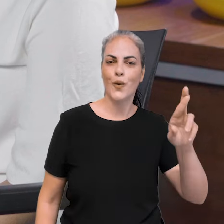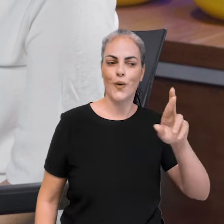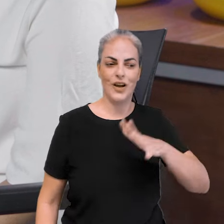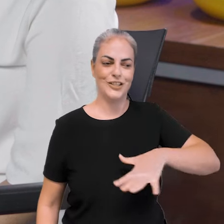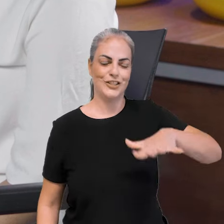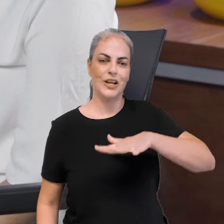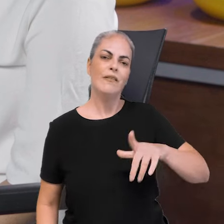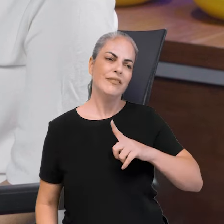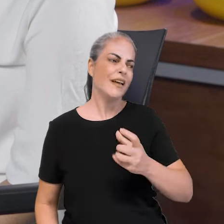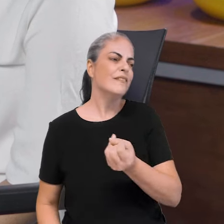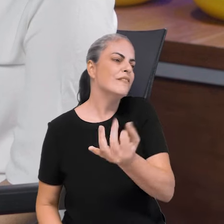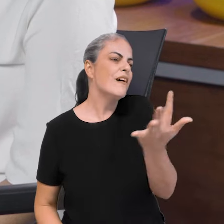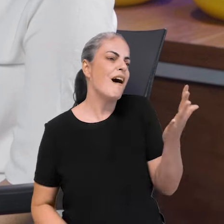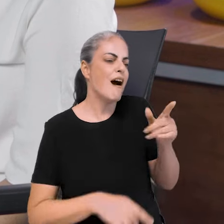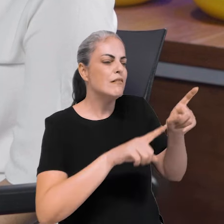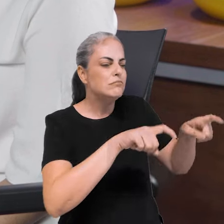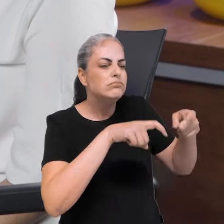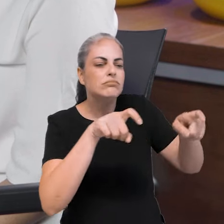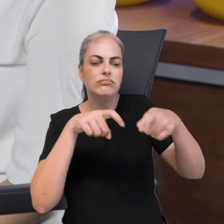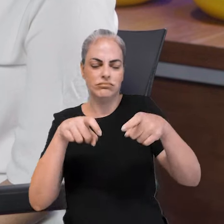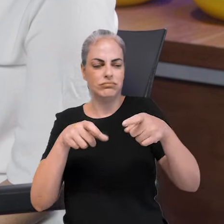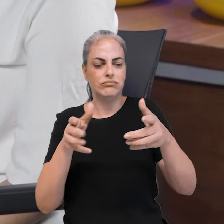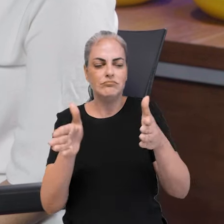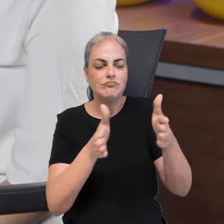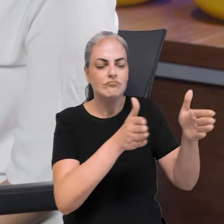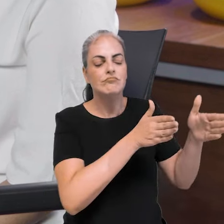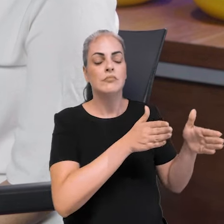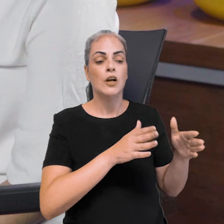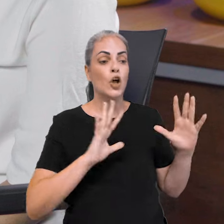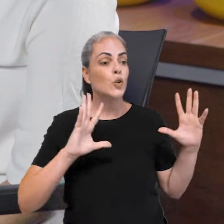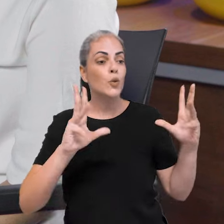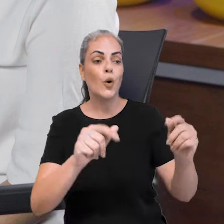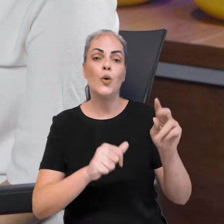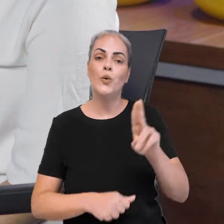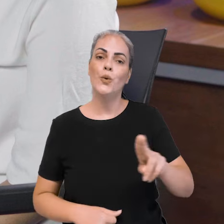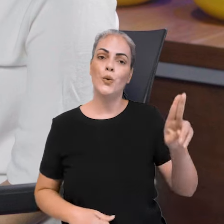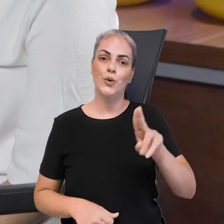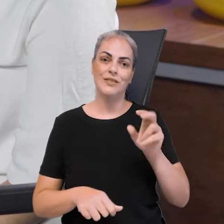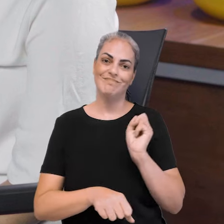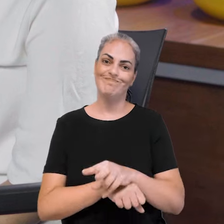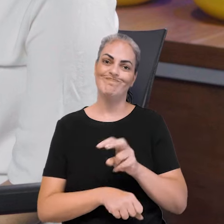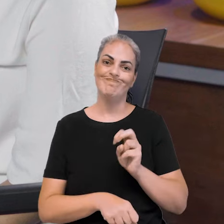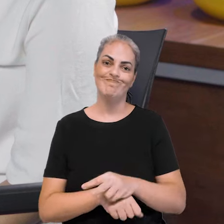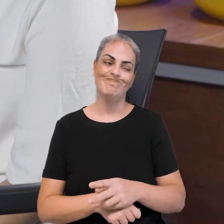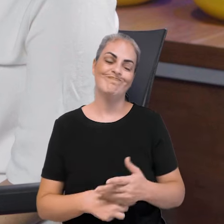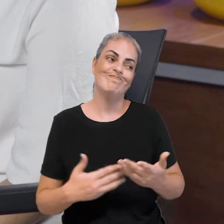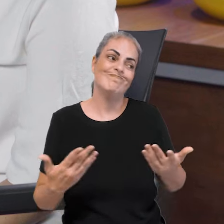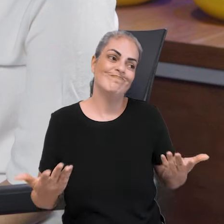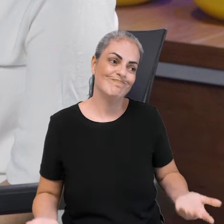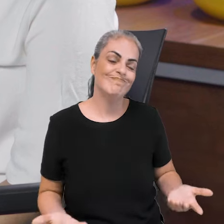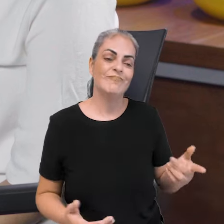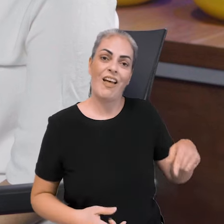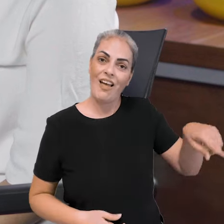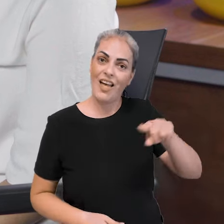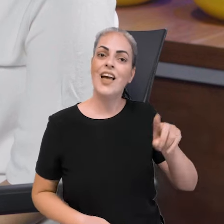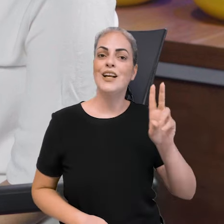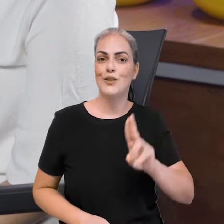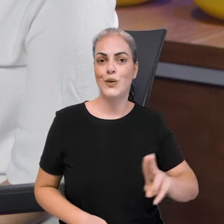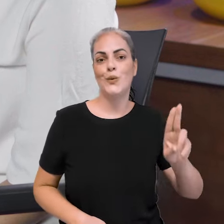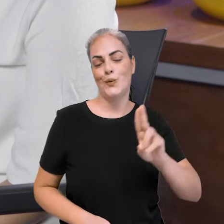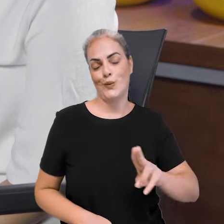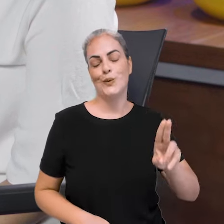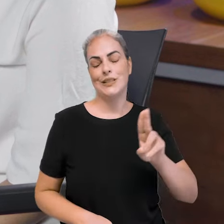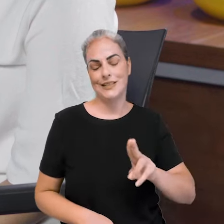vários produtores rurais e todos usam agrotóxicos. Todos praticam a